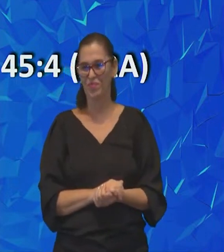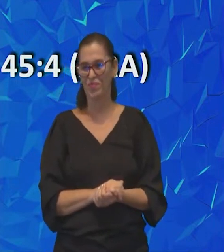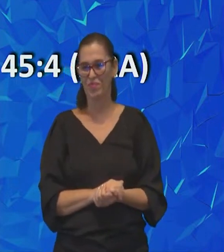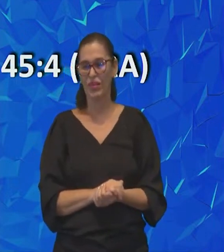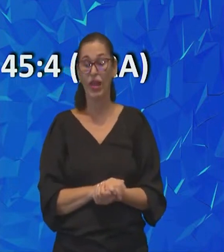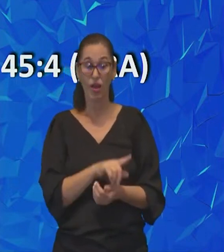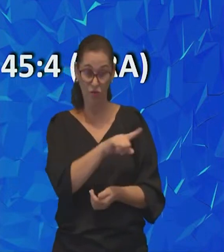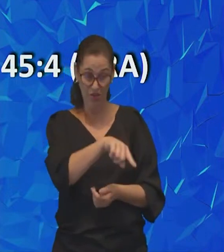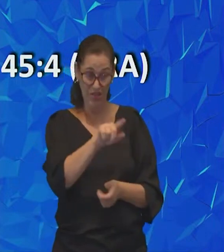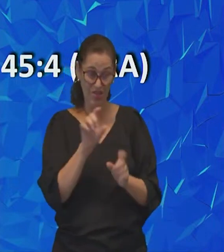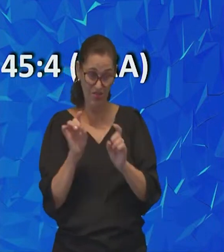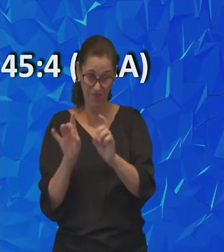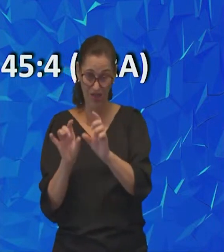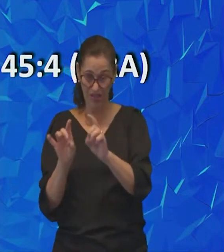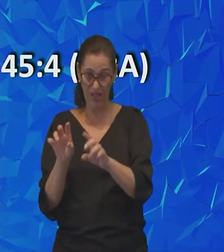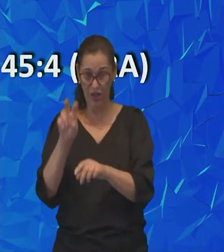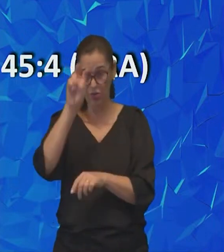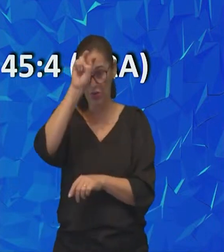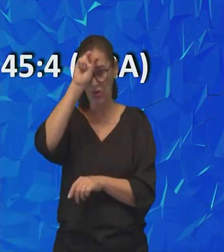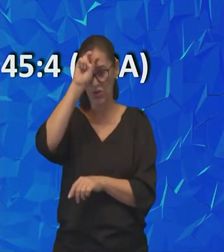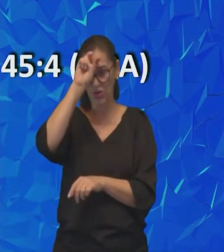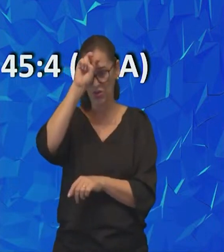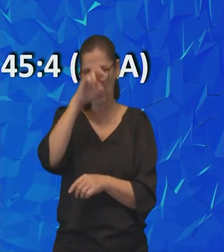a quem vendeste para o Egito.